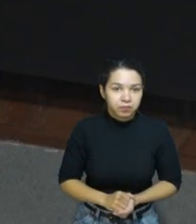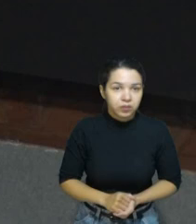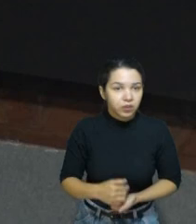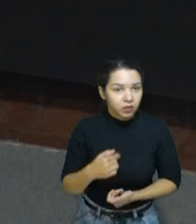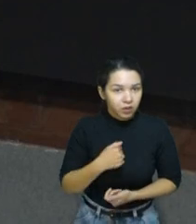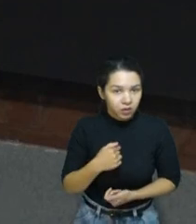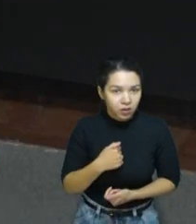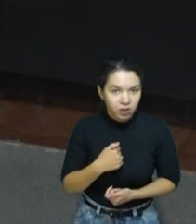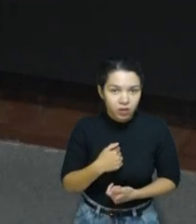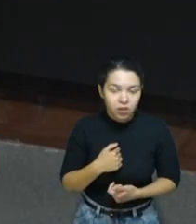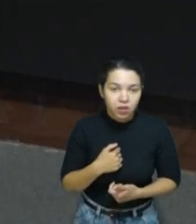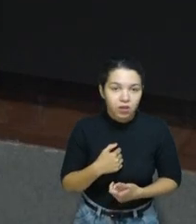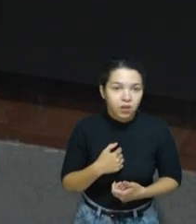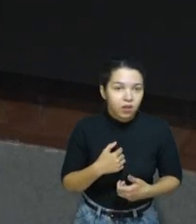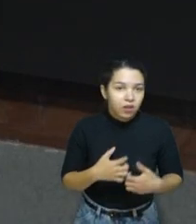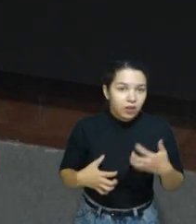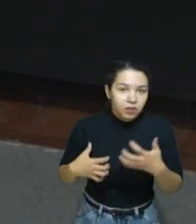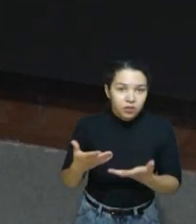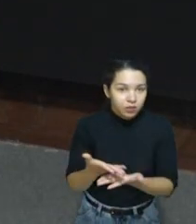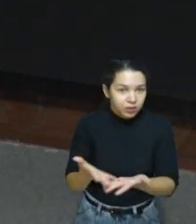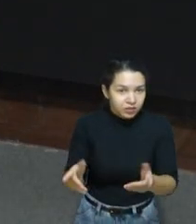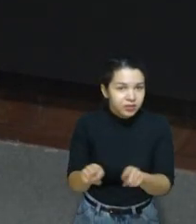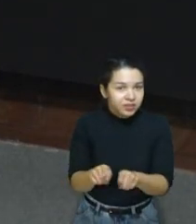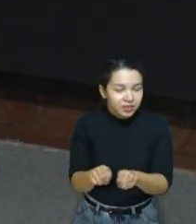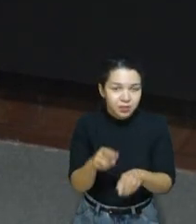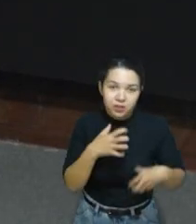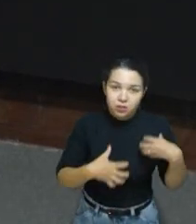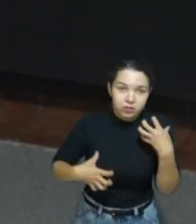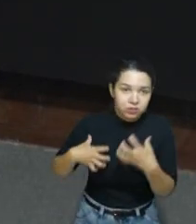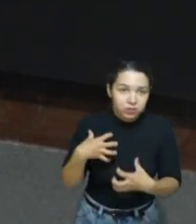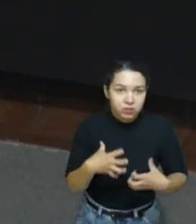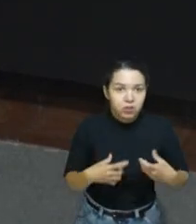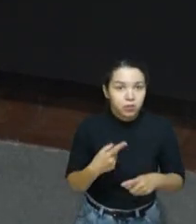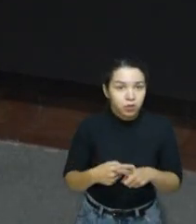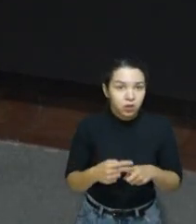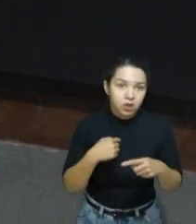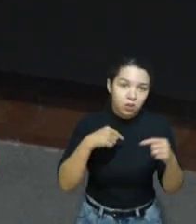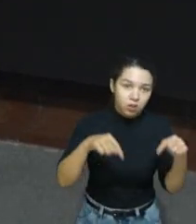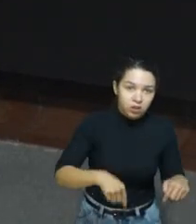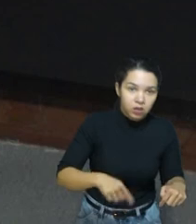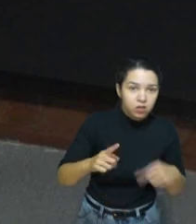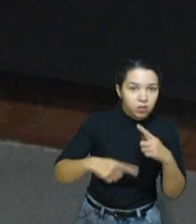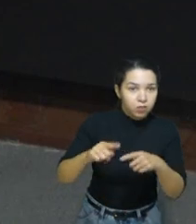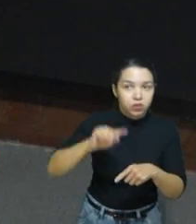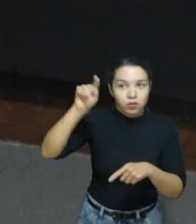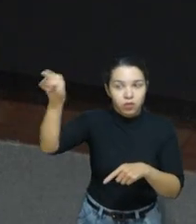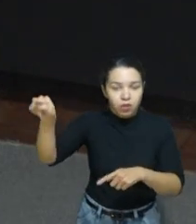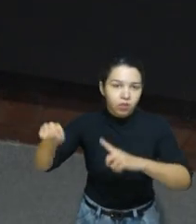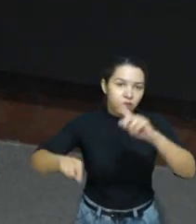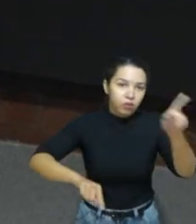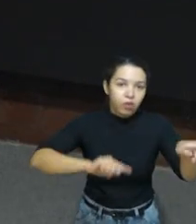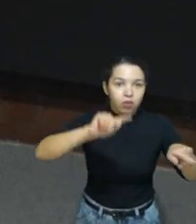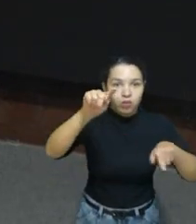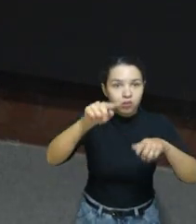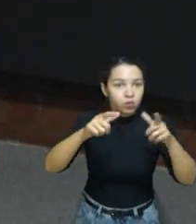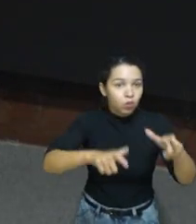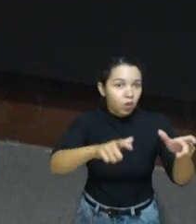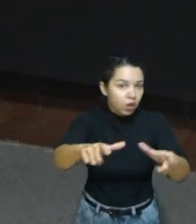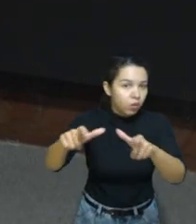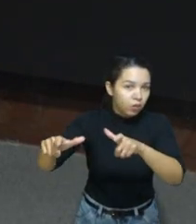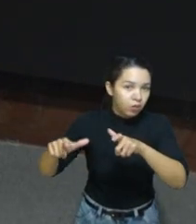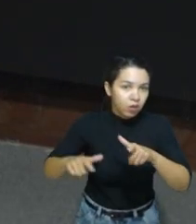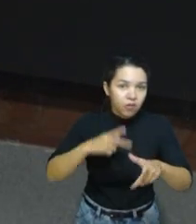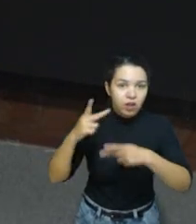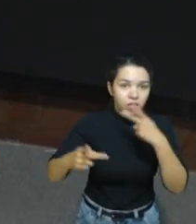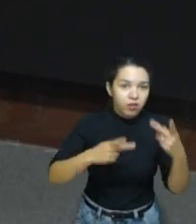estou me descabelando, eu sei que vocês já se descabelam mais ainda, porque eu estou aqui, daqui a pouco estou ali, estou dando não sei o quê, né? Eu falo